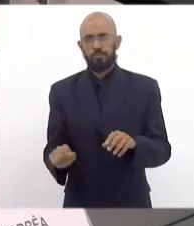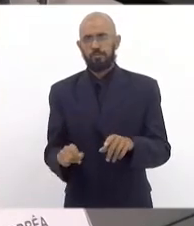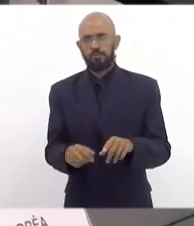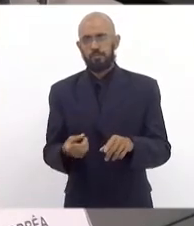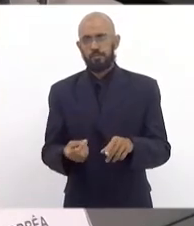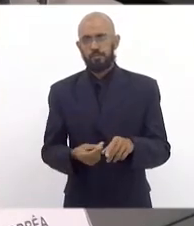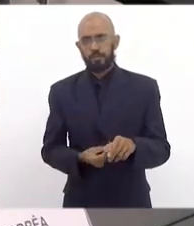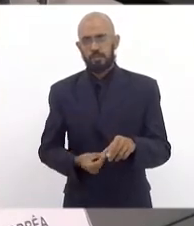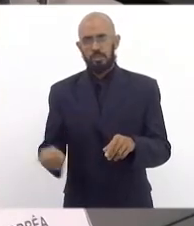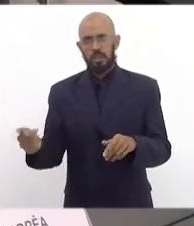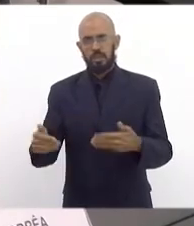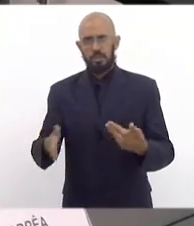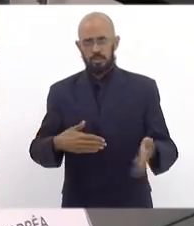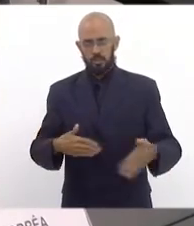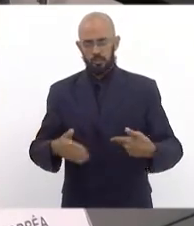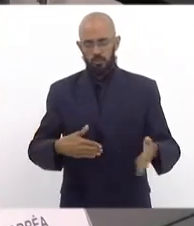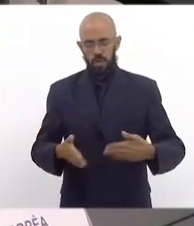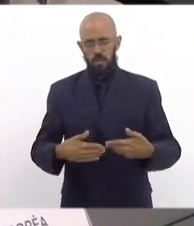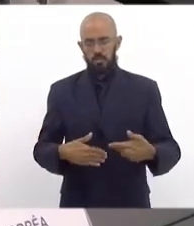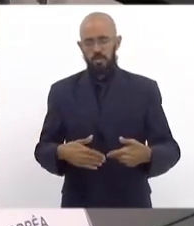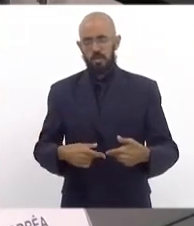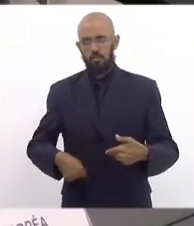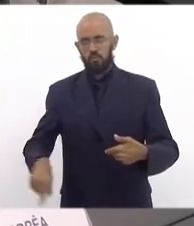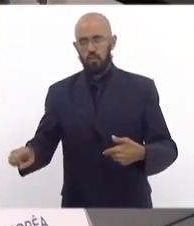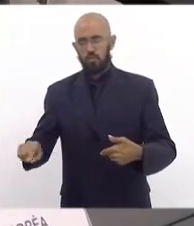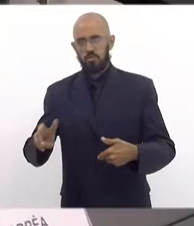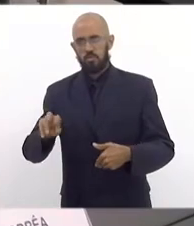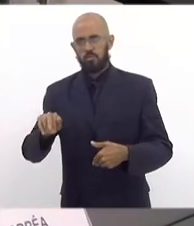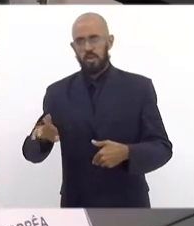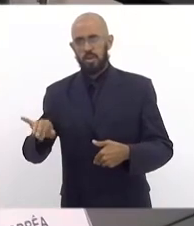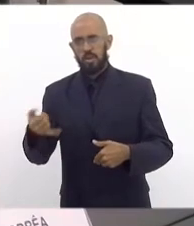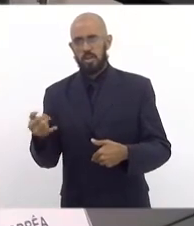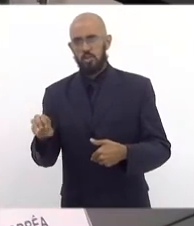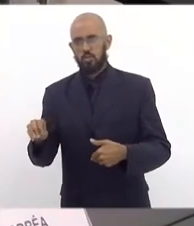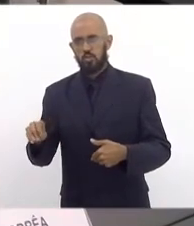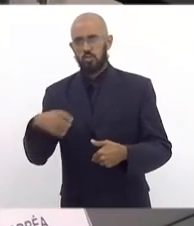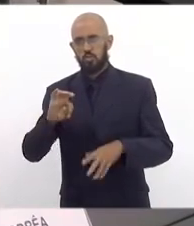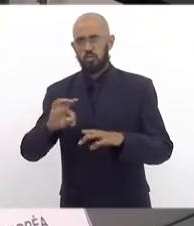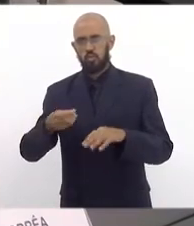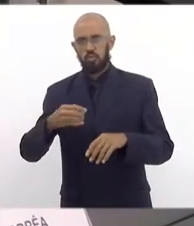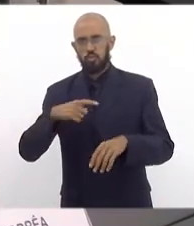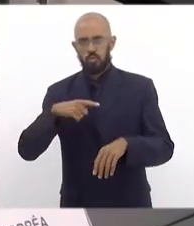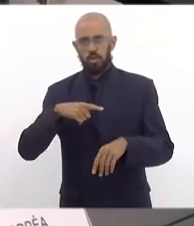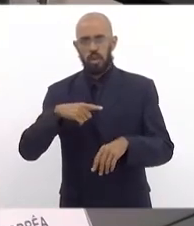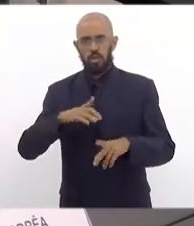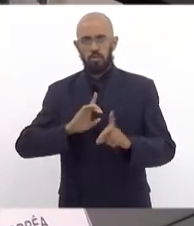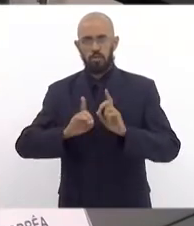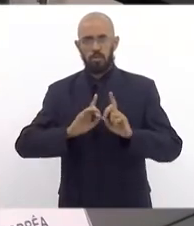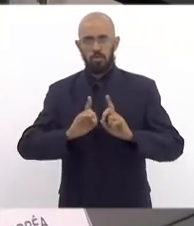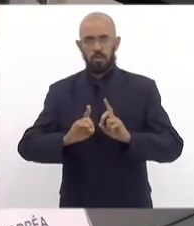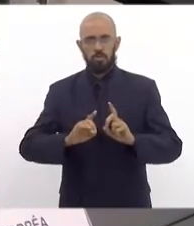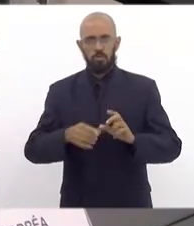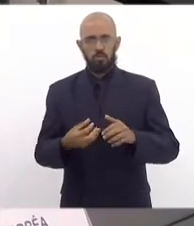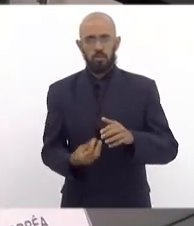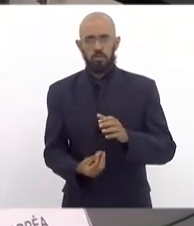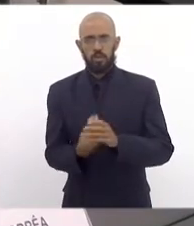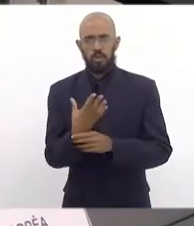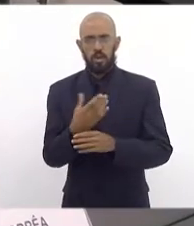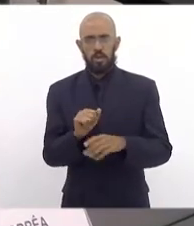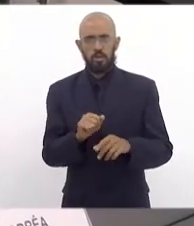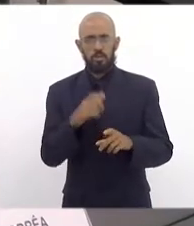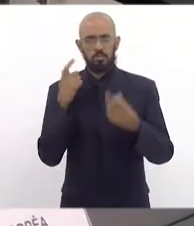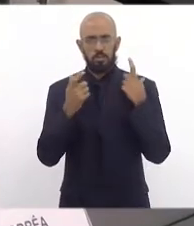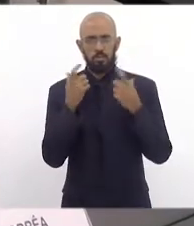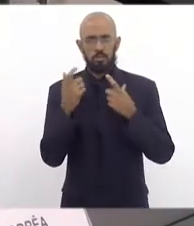fábrica e pegasse um ponto do varejo enfim isso foi construído com muito debate né então é quando gerou essa preocupação é justamente